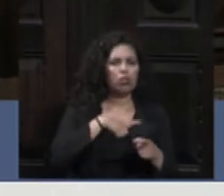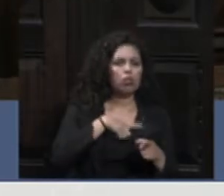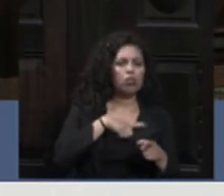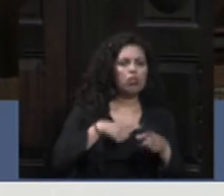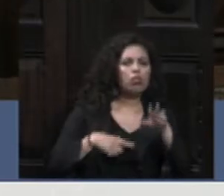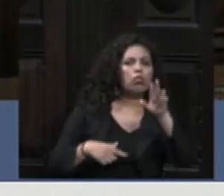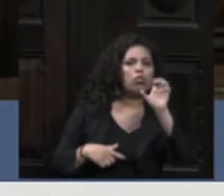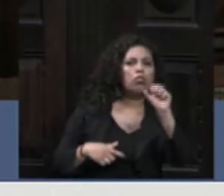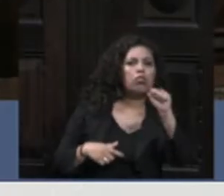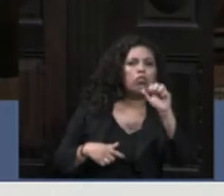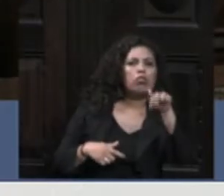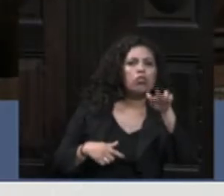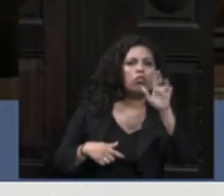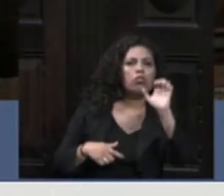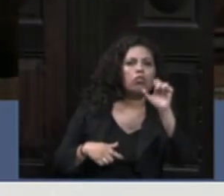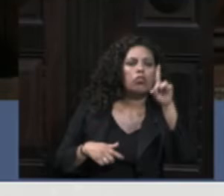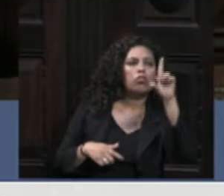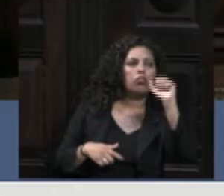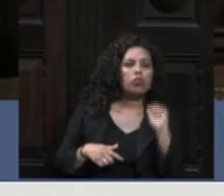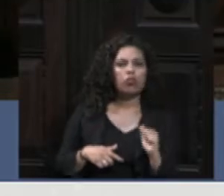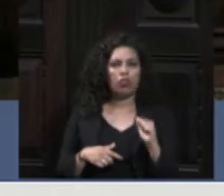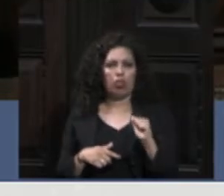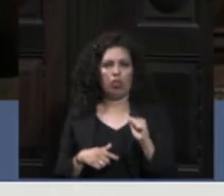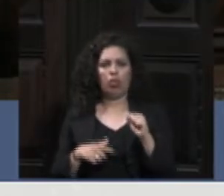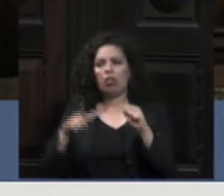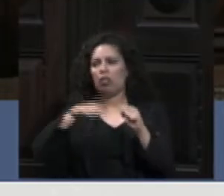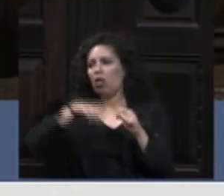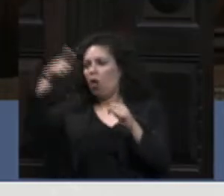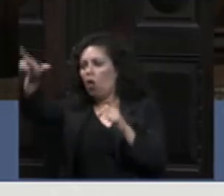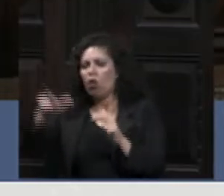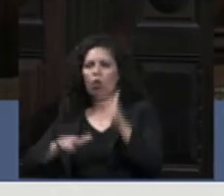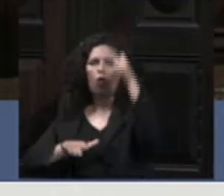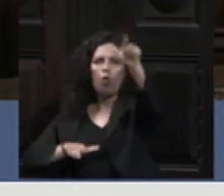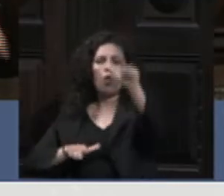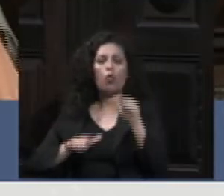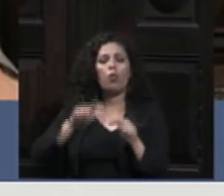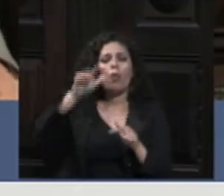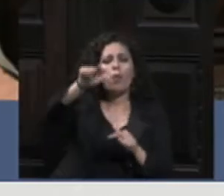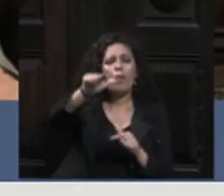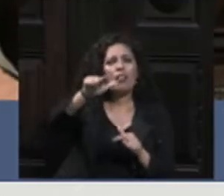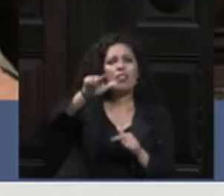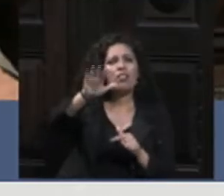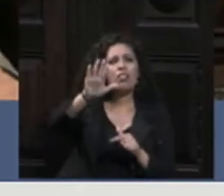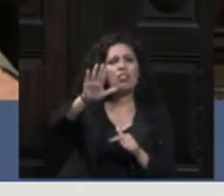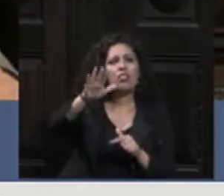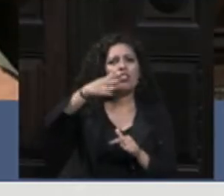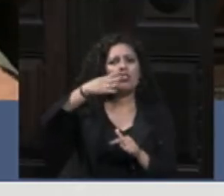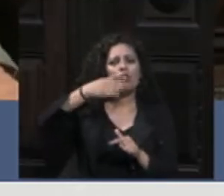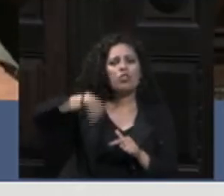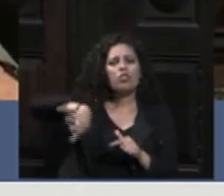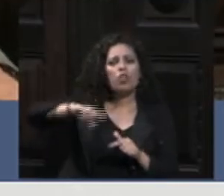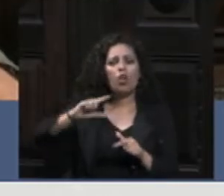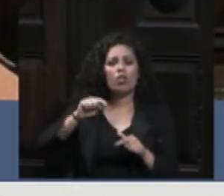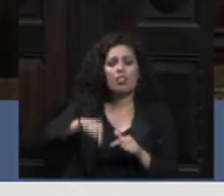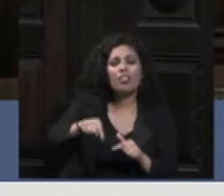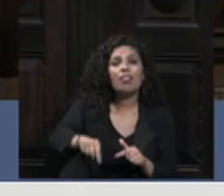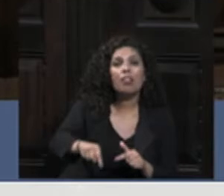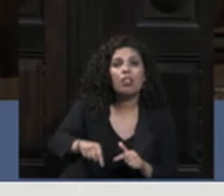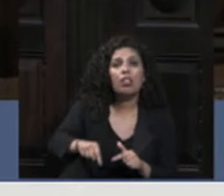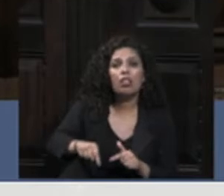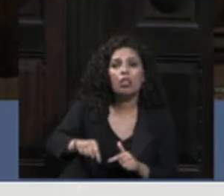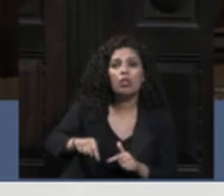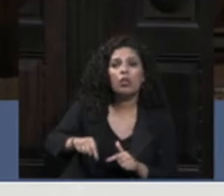mas, salvo alguns momentos, o nosso tratamento é